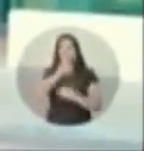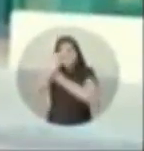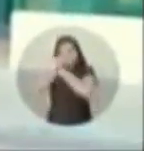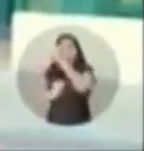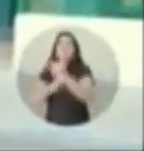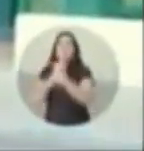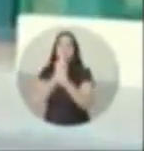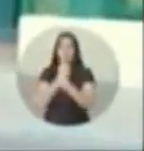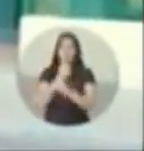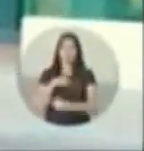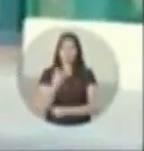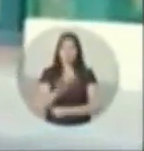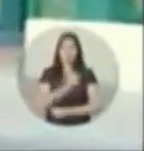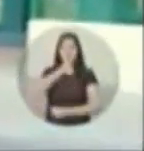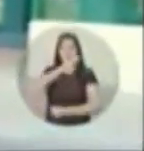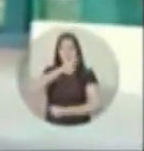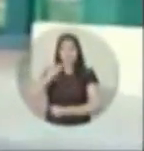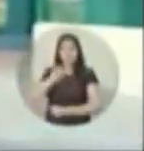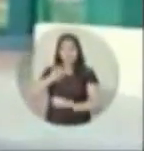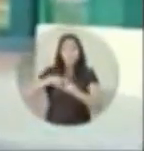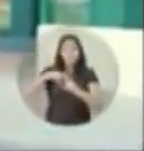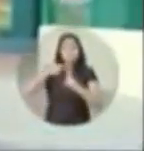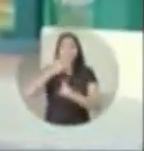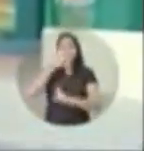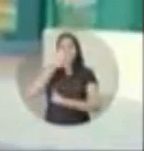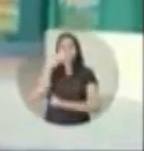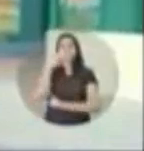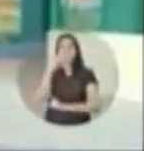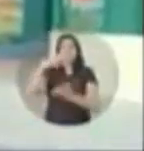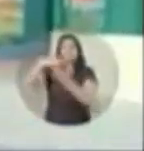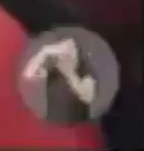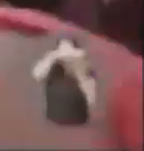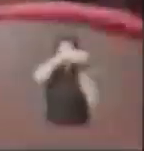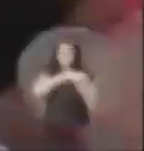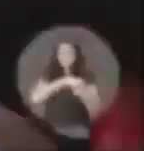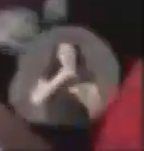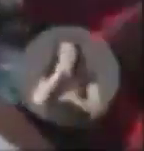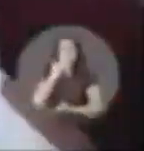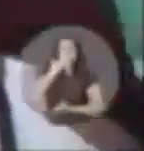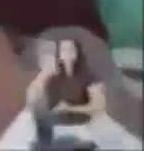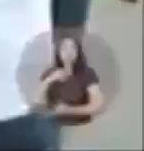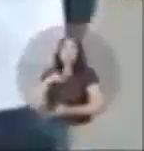fazer mais 20 SEICs. Isso não é promessa. Nós já estamos fazendo.